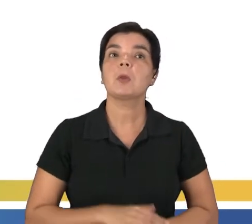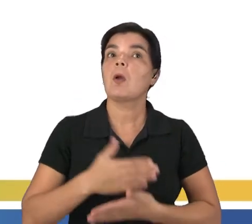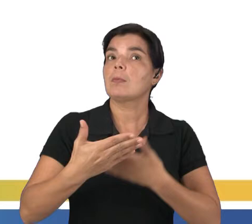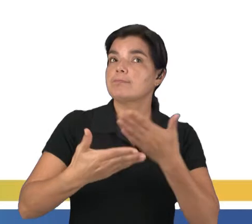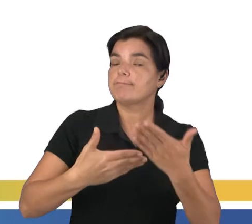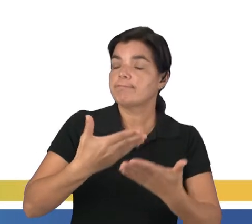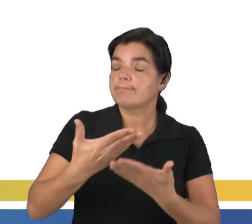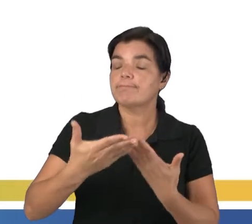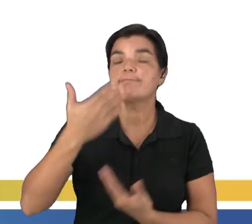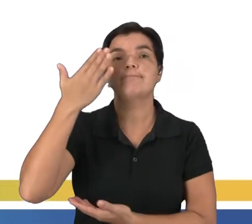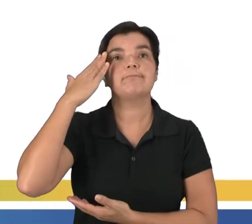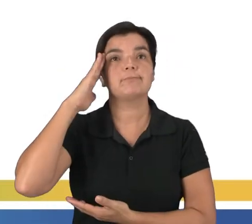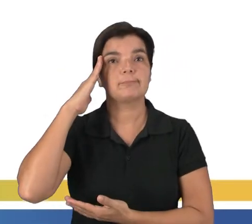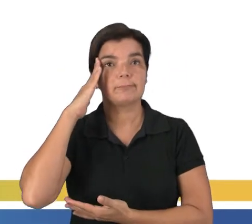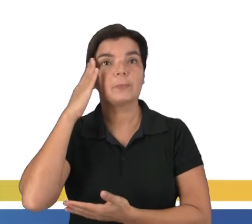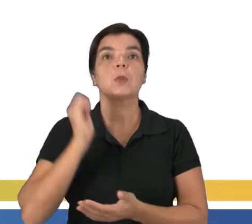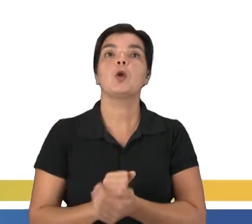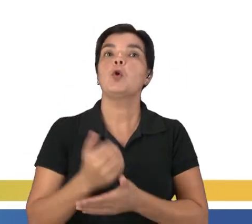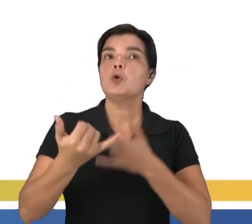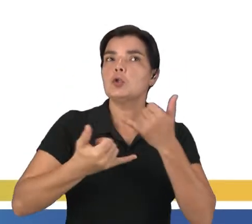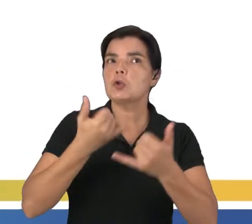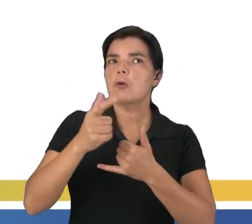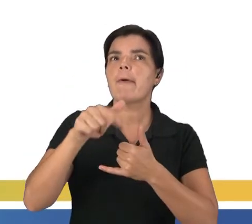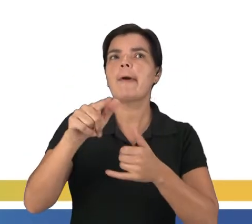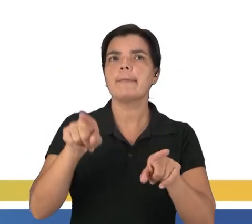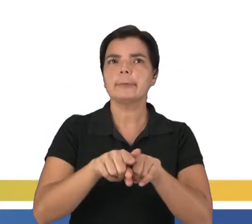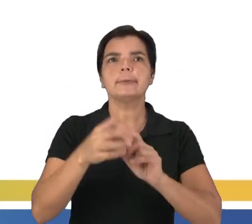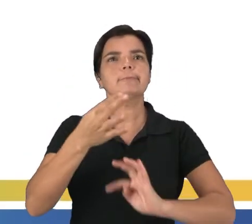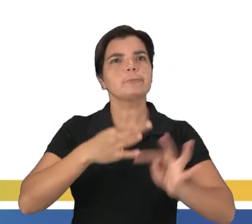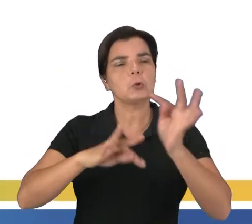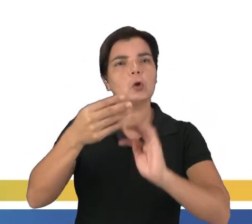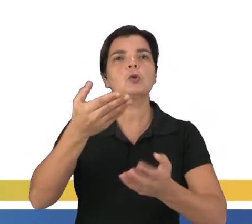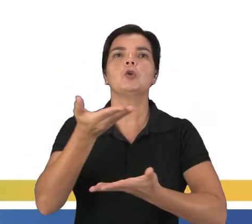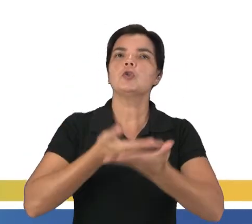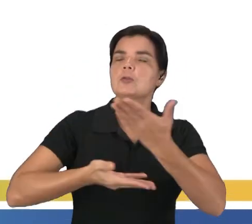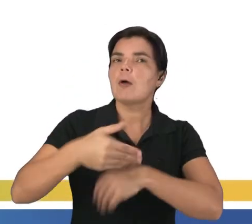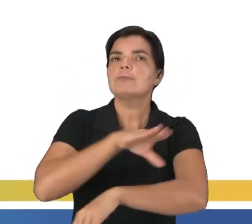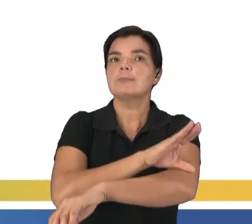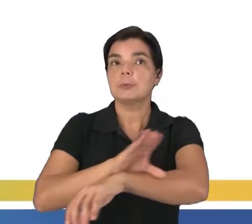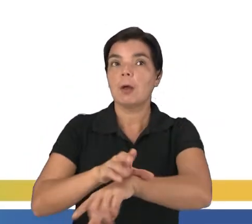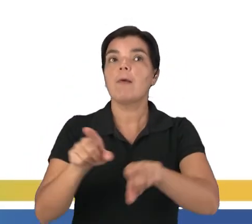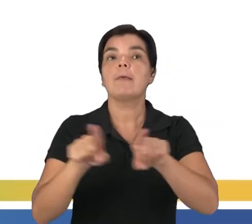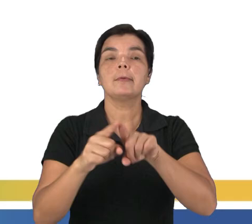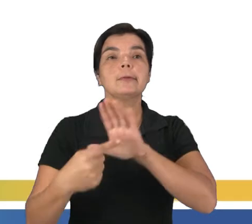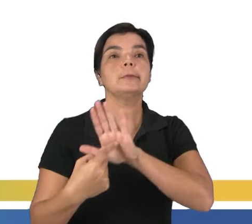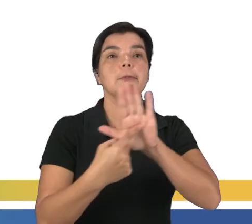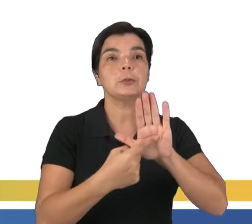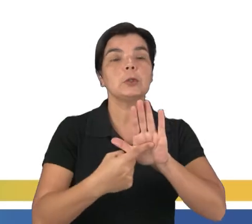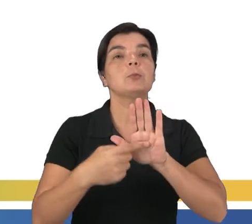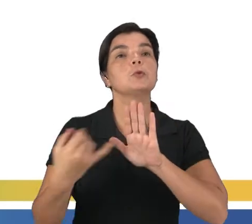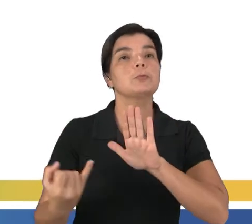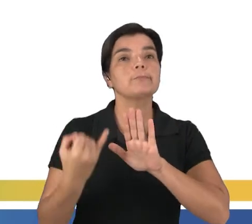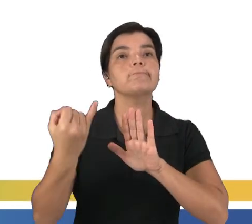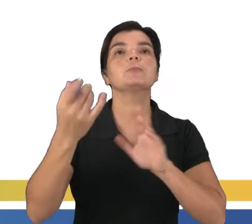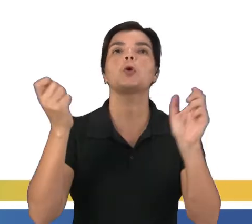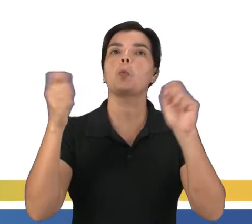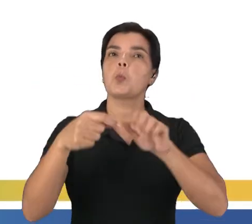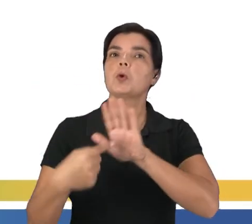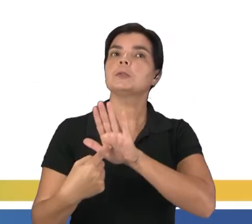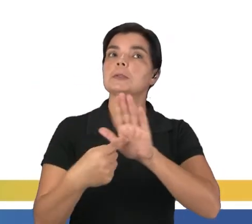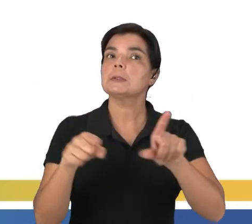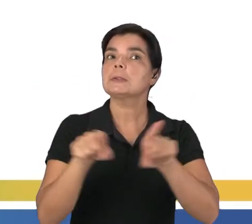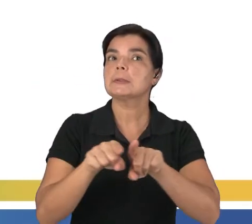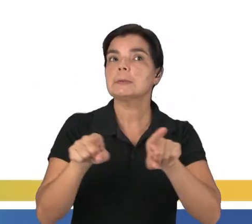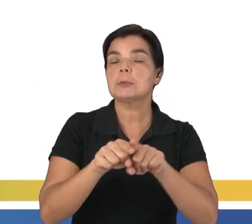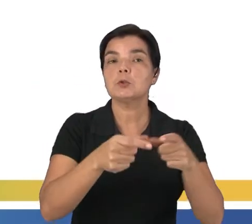visual. A partir dessa compreensão de que o jogo é um artefato tecnológico, social e cultural, destacamos o potencial